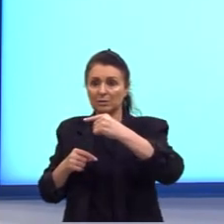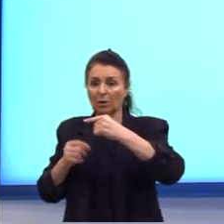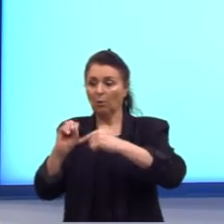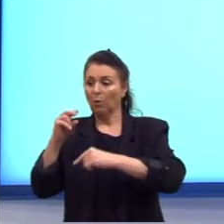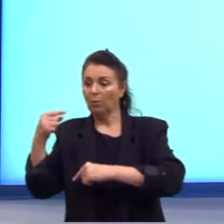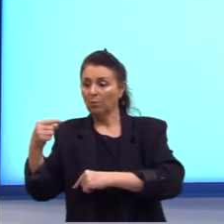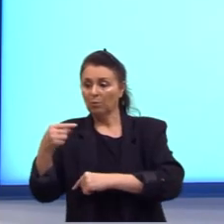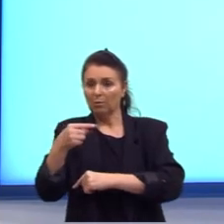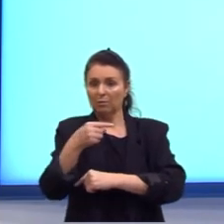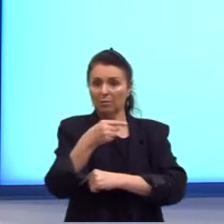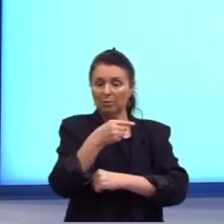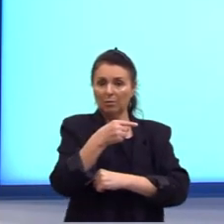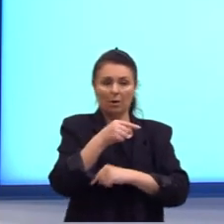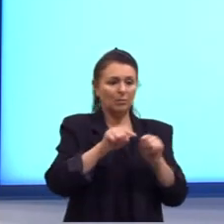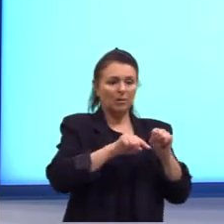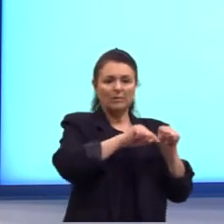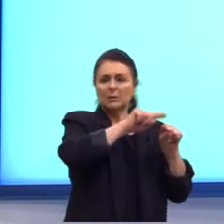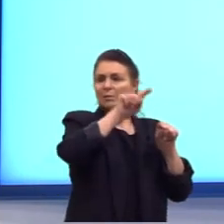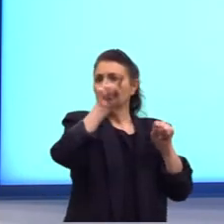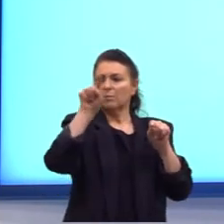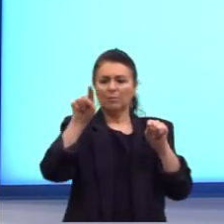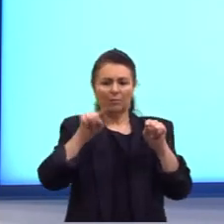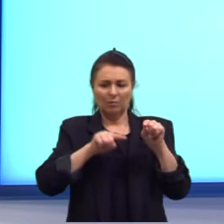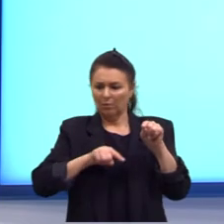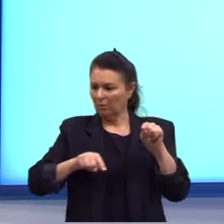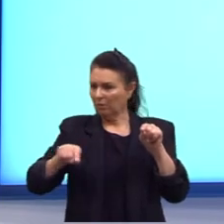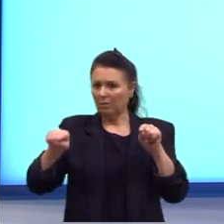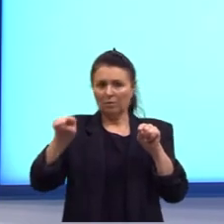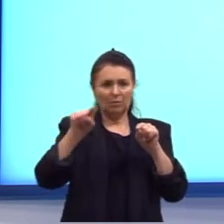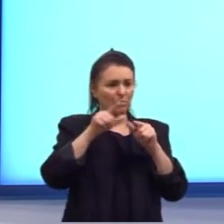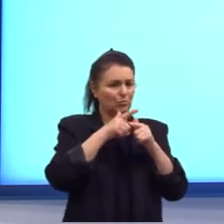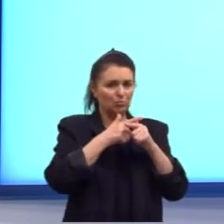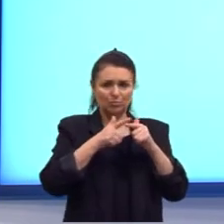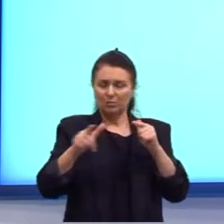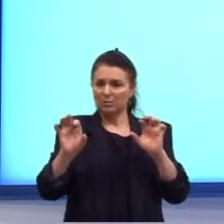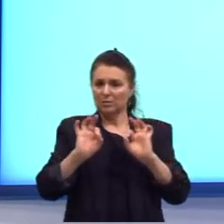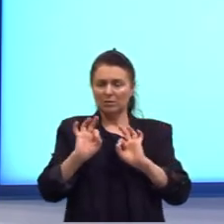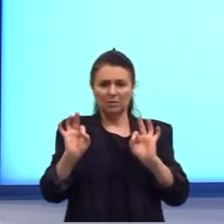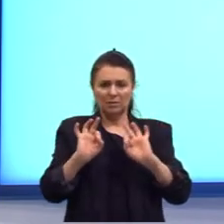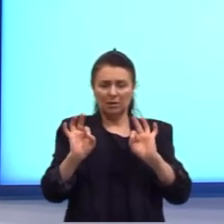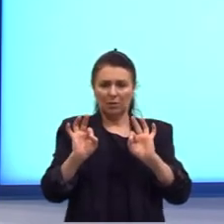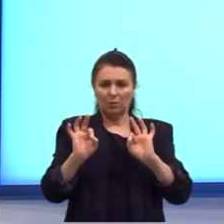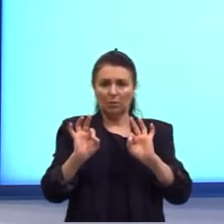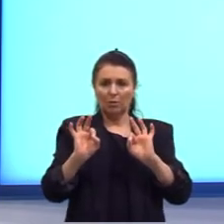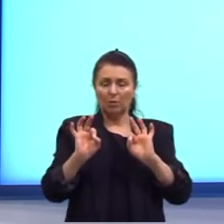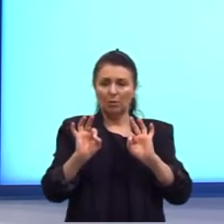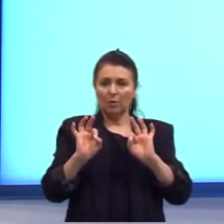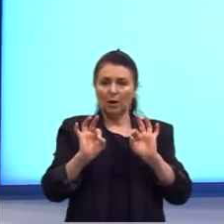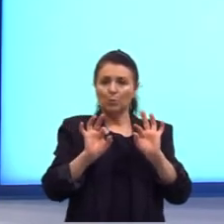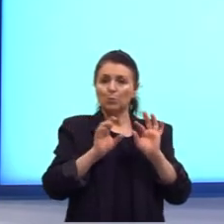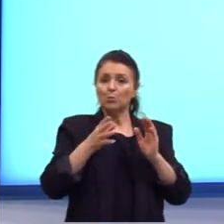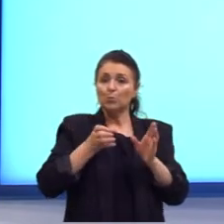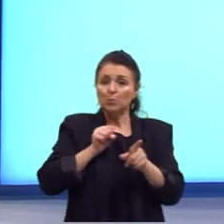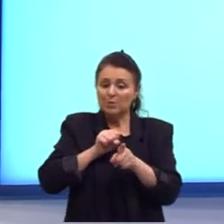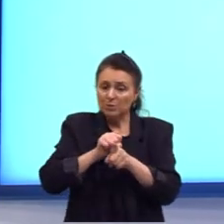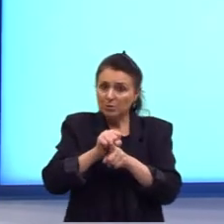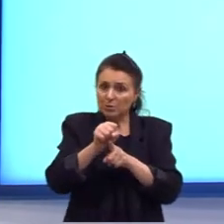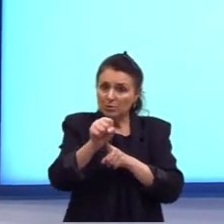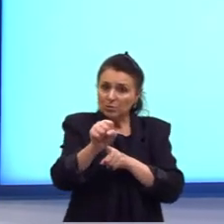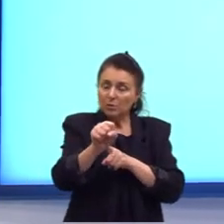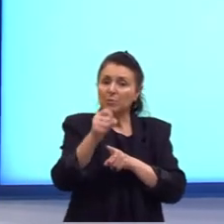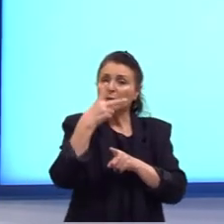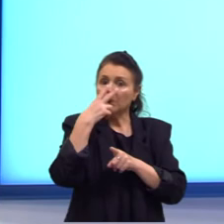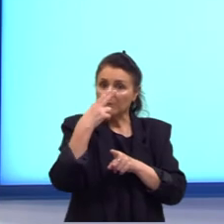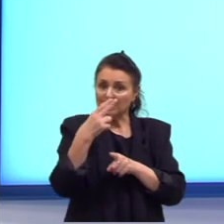ela não tá fazendo nenhuma volta ela não está se dividindo como ela não está se dividindo a gente vai dizer que todas essas